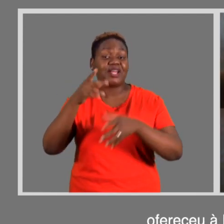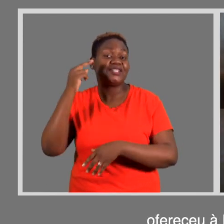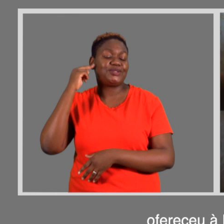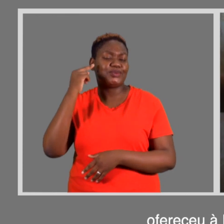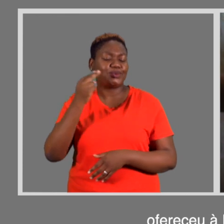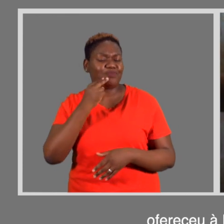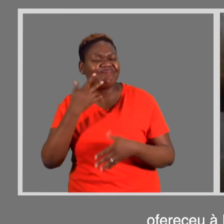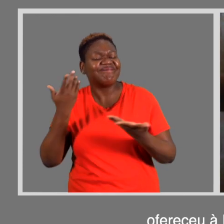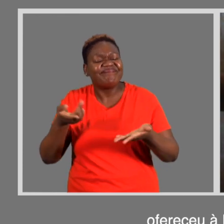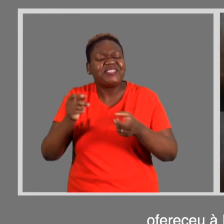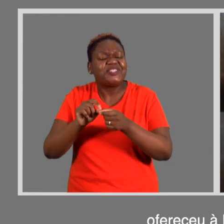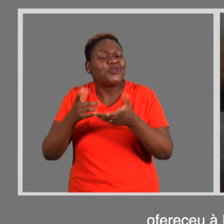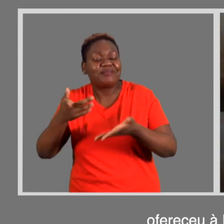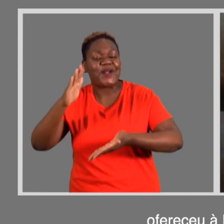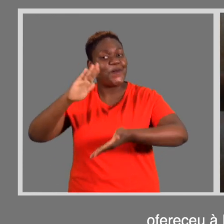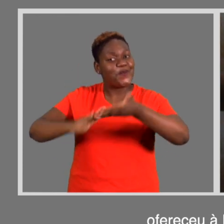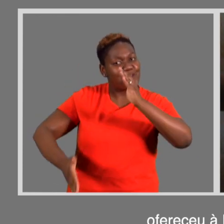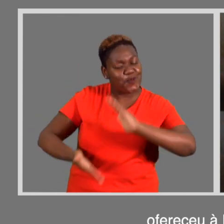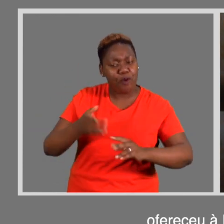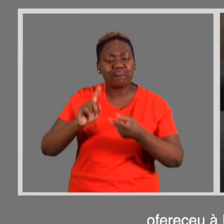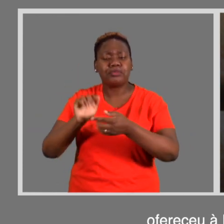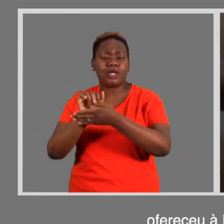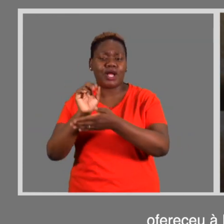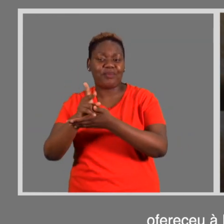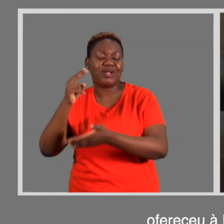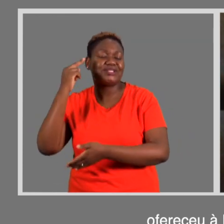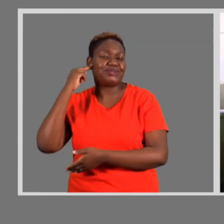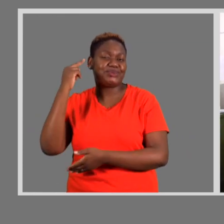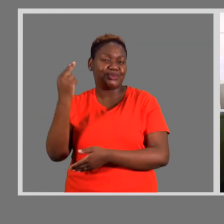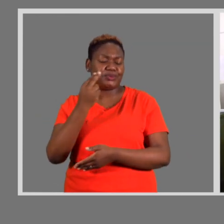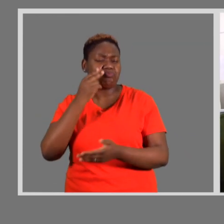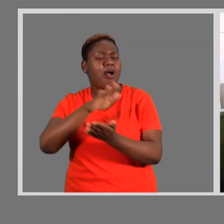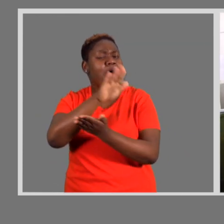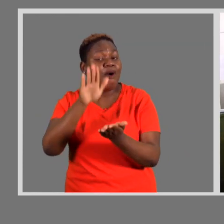Especial Nº 1 diversos livros sobre a criança surda.